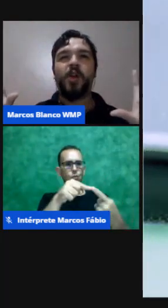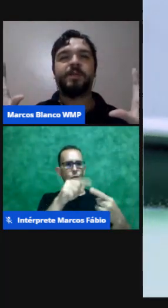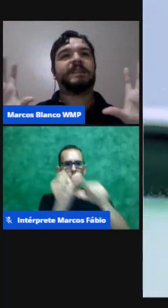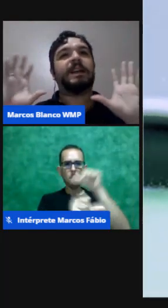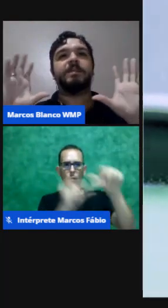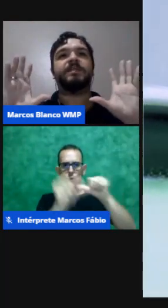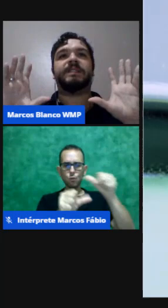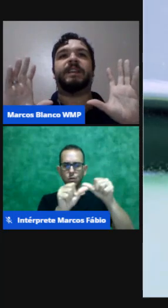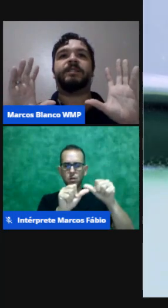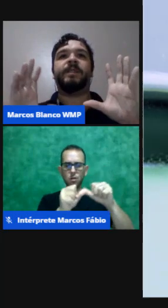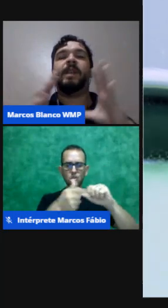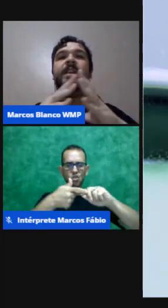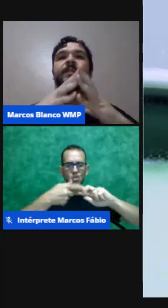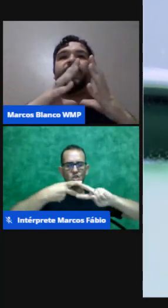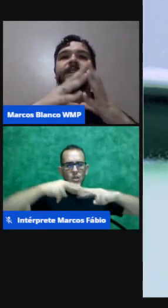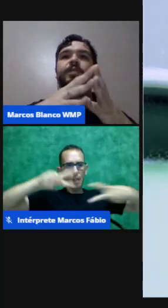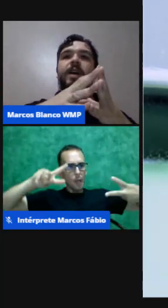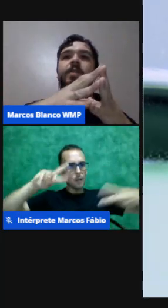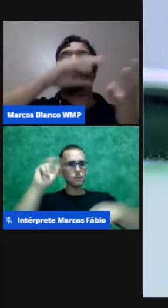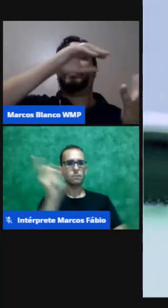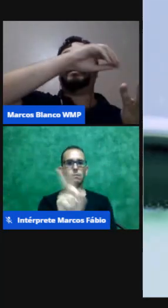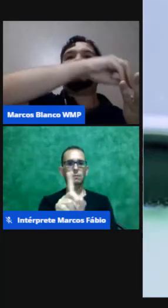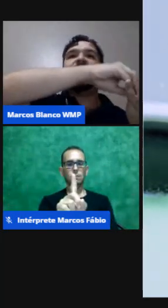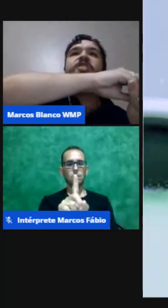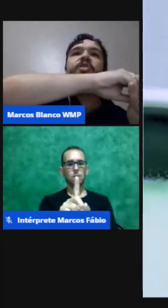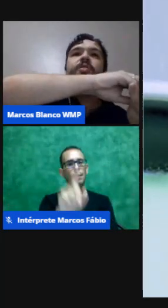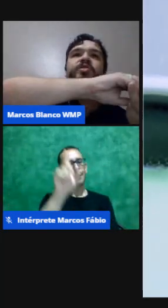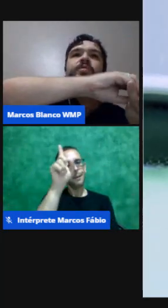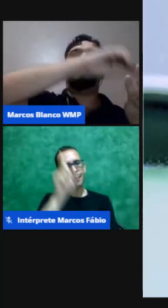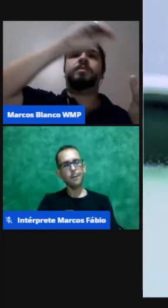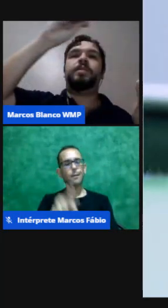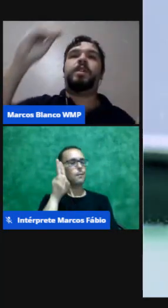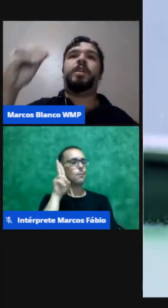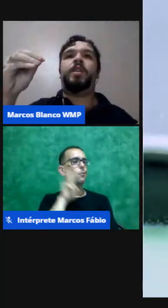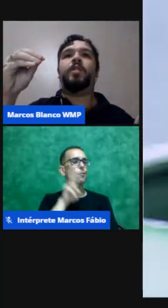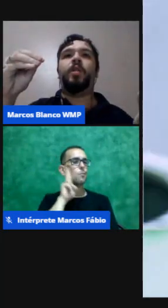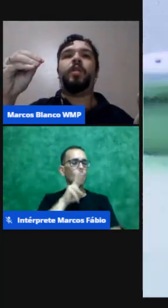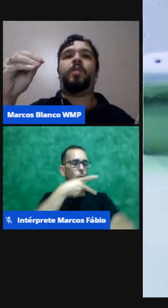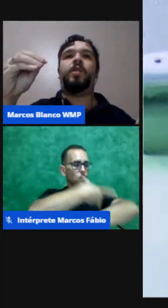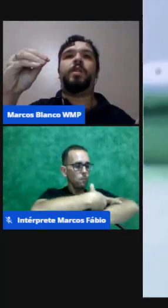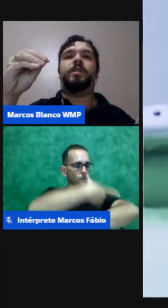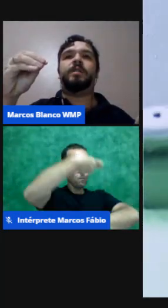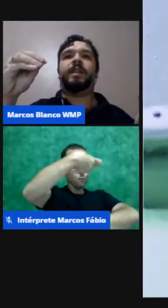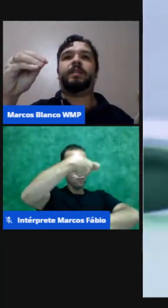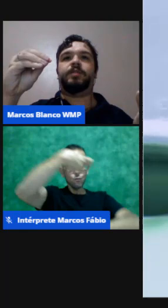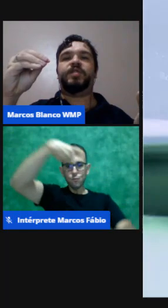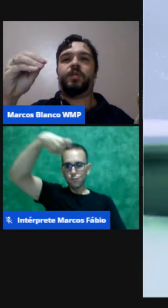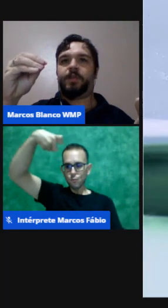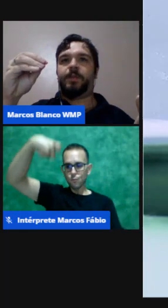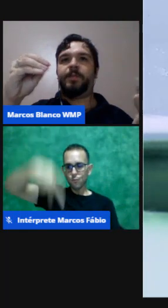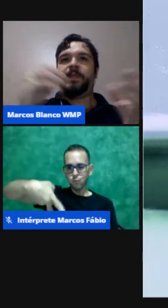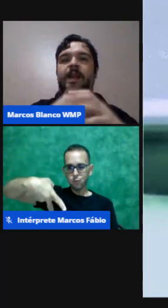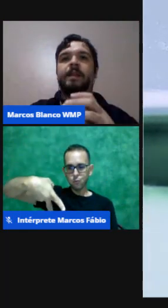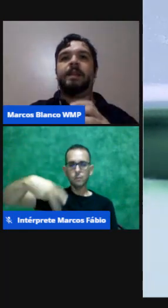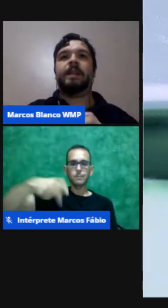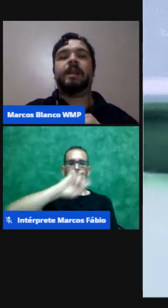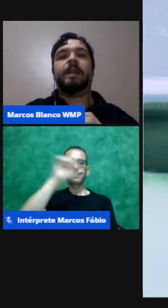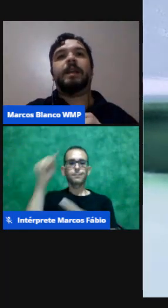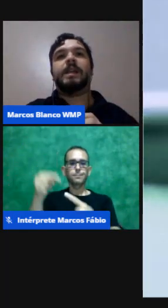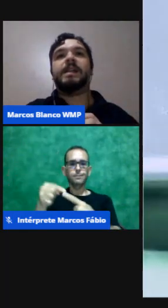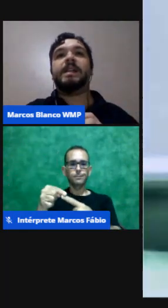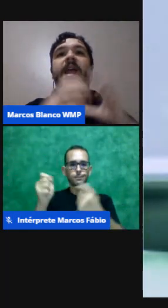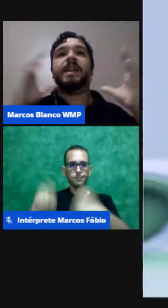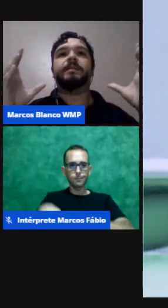Isso não pode passar na cabeça de vocês. Foi natural. A gente retirou de um e colocou dentro de outro,